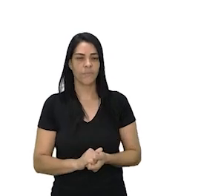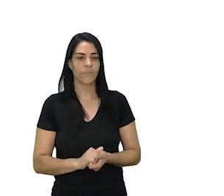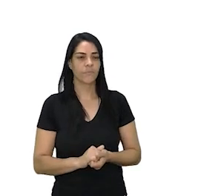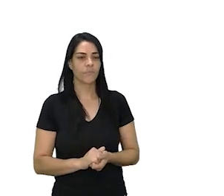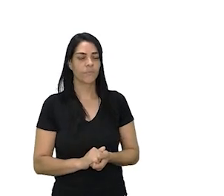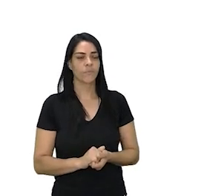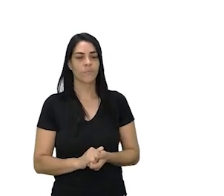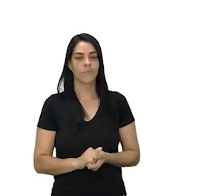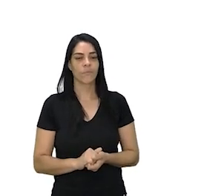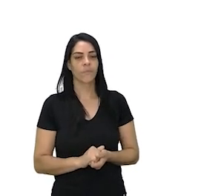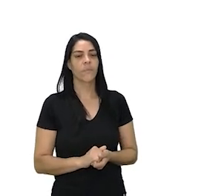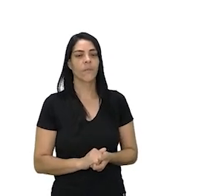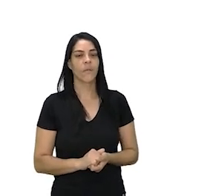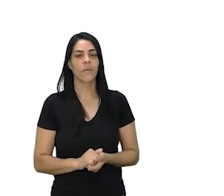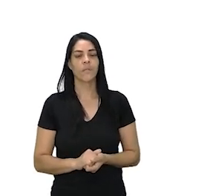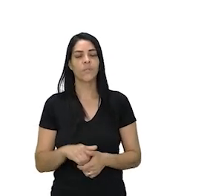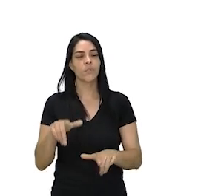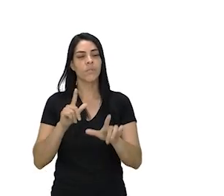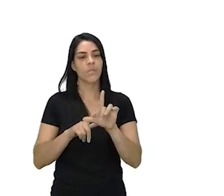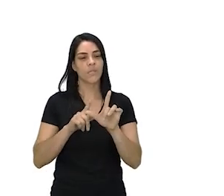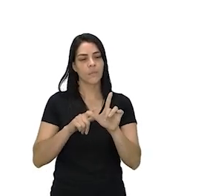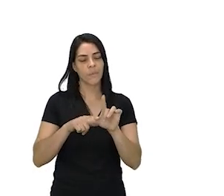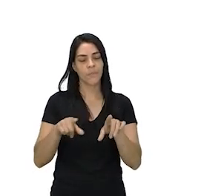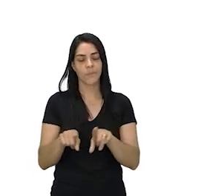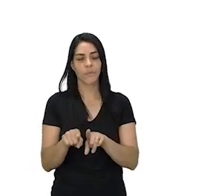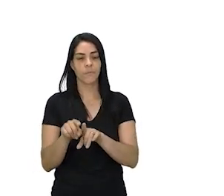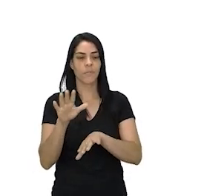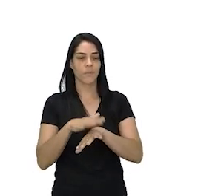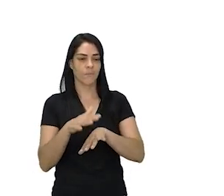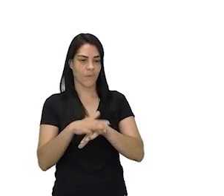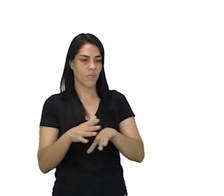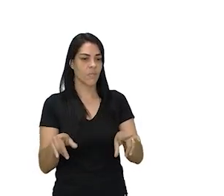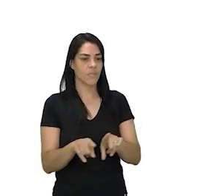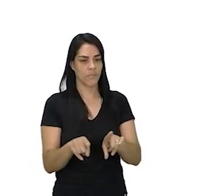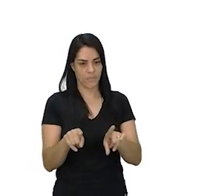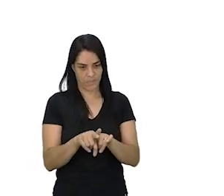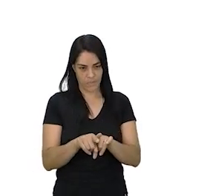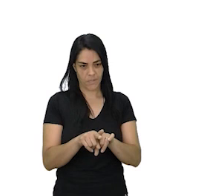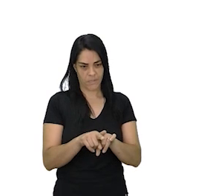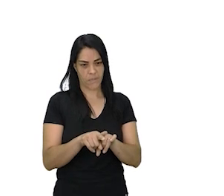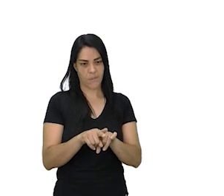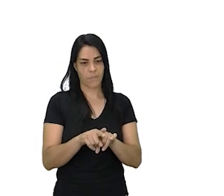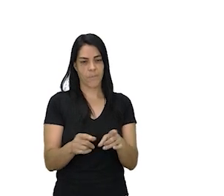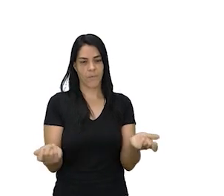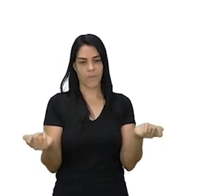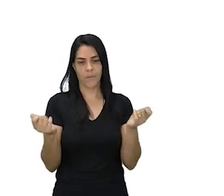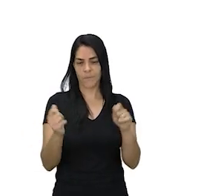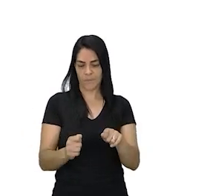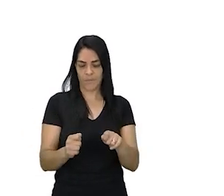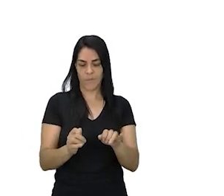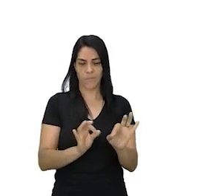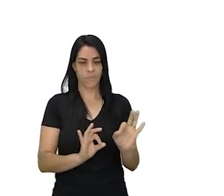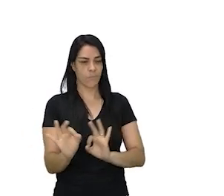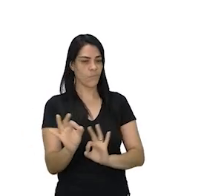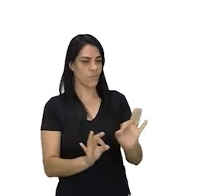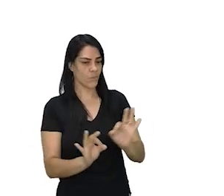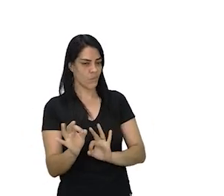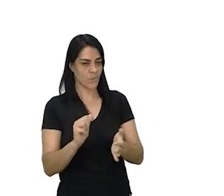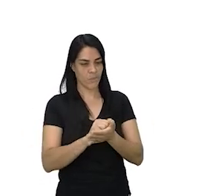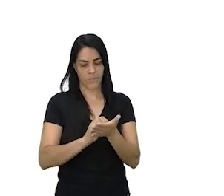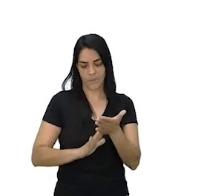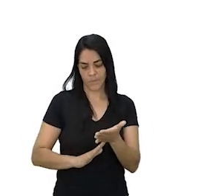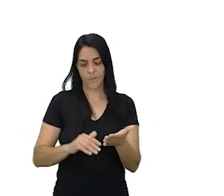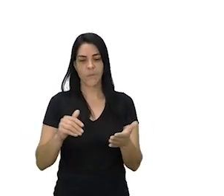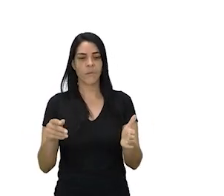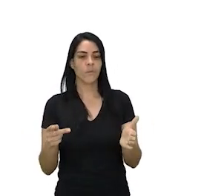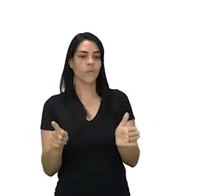letramento matemático e, por fim, trazer algumas possibilidades para o planejamento das atividades de